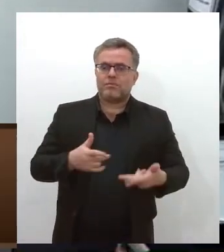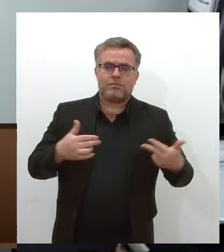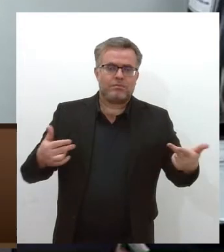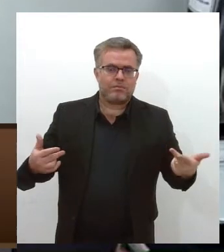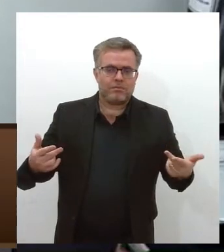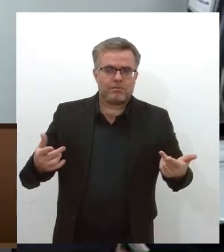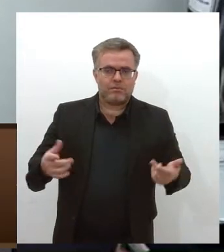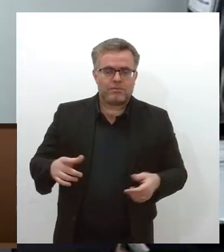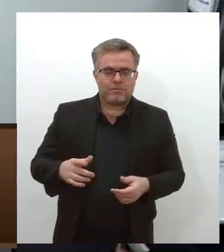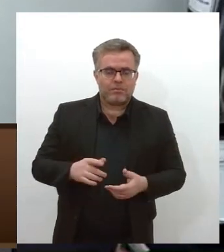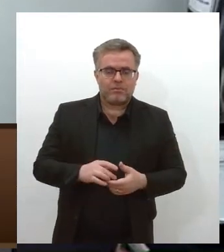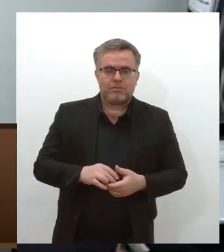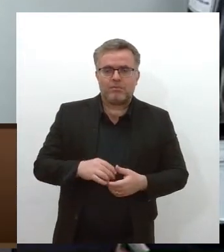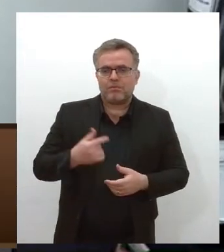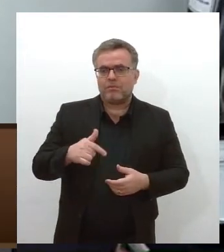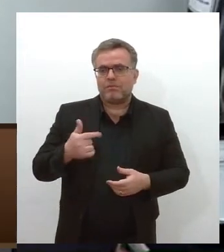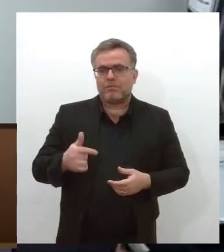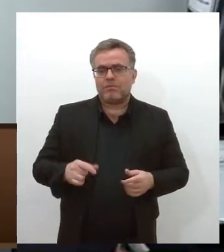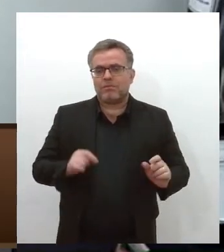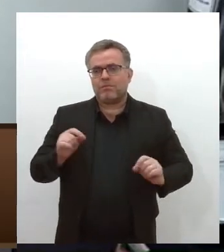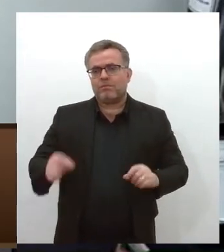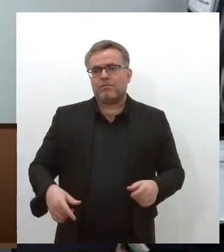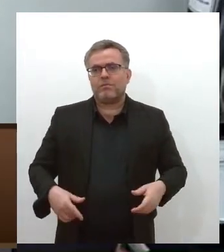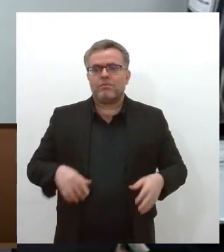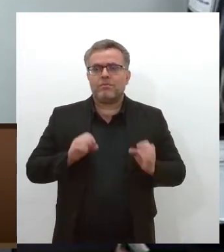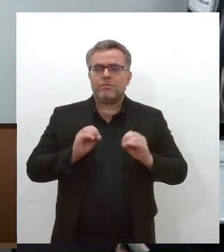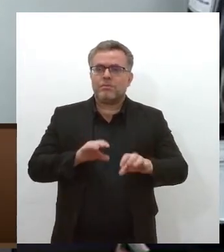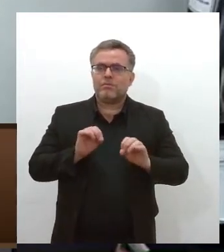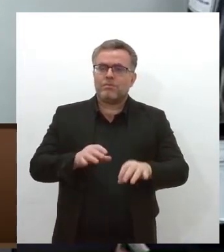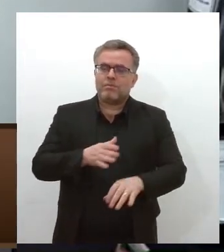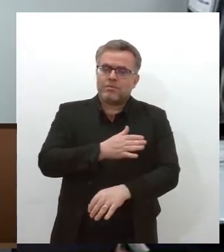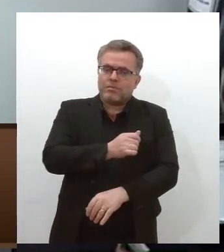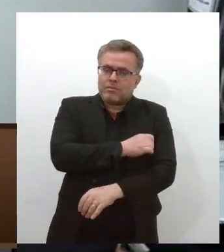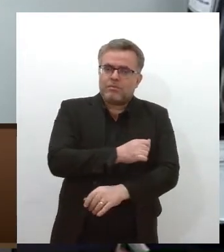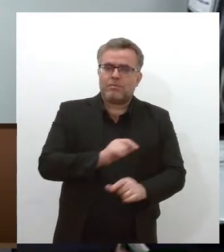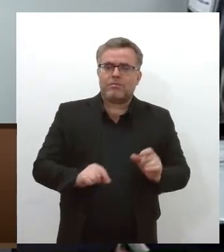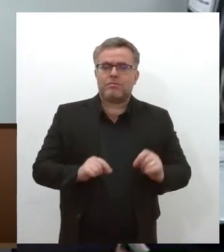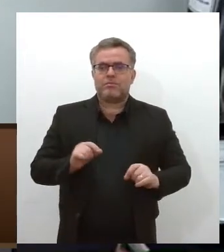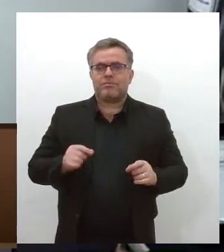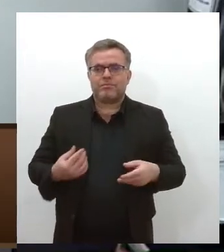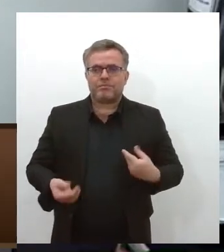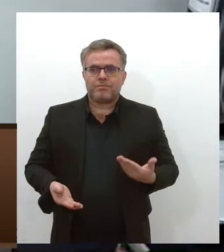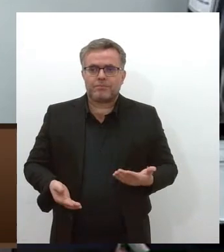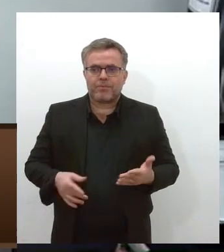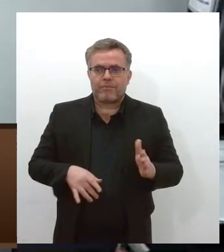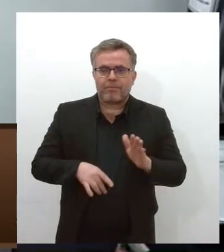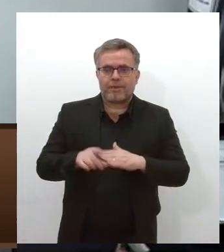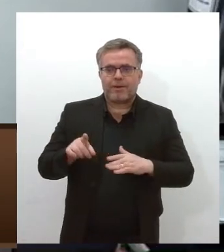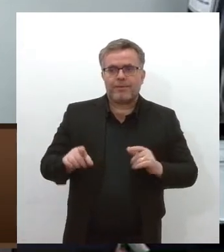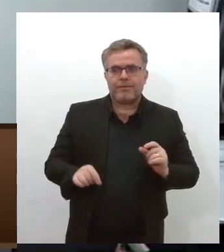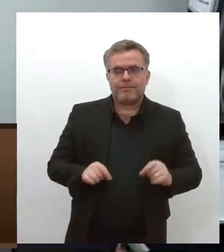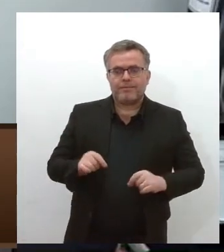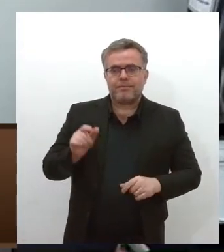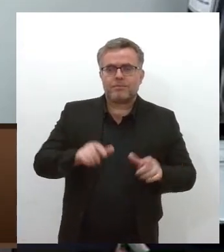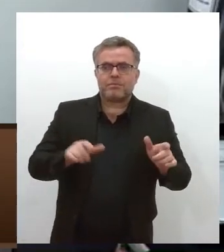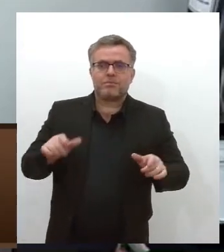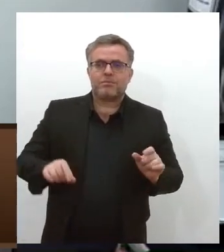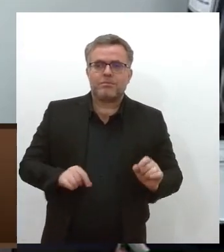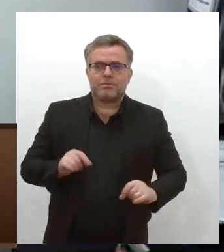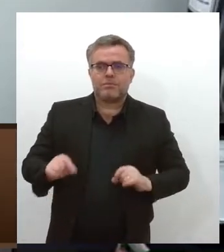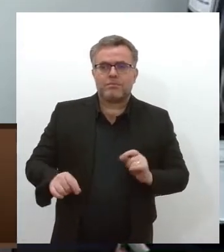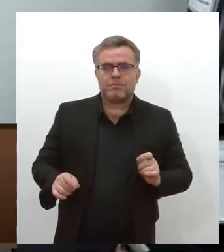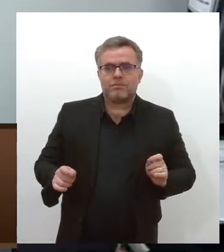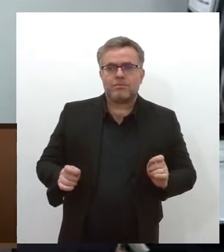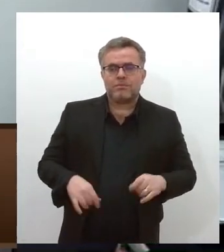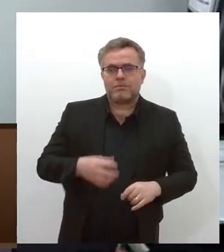gosto de colocar com meus alunos um exemplo. Eu falo sempre o seguinte para eles: olha, eu faço uma pergunta retórica para eles. O que seria bom para o Brasil,